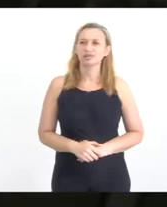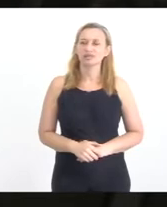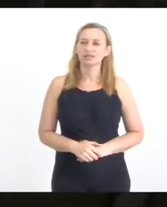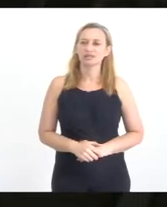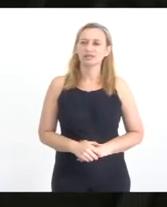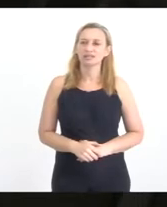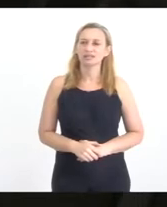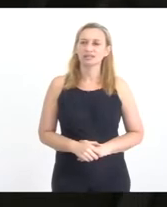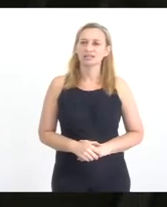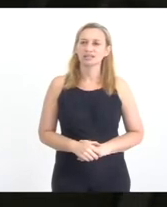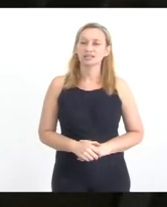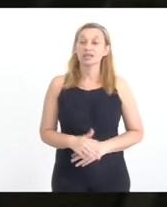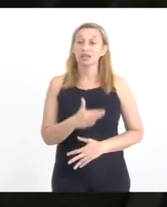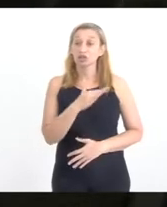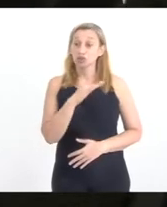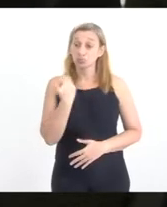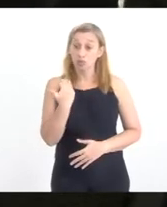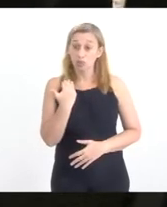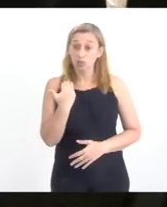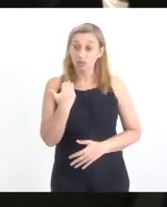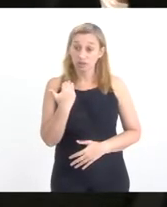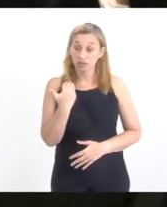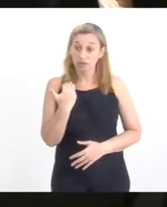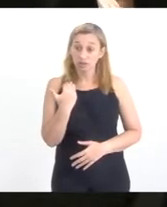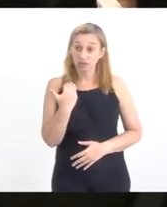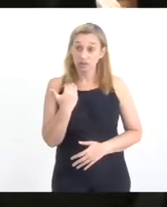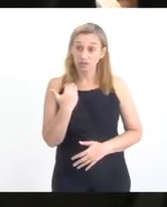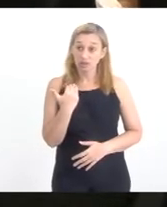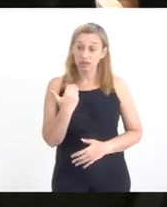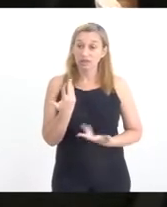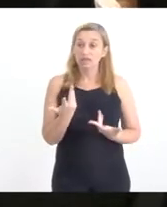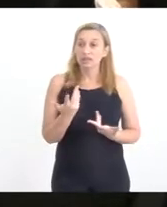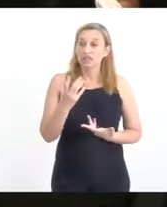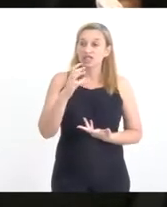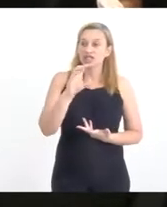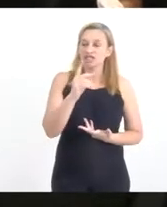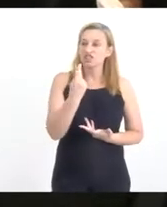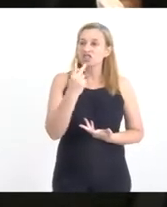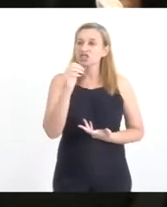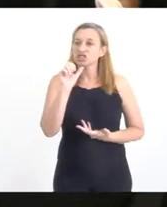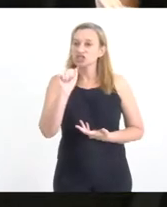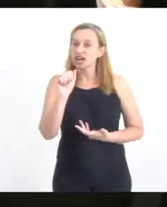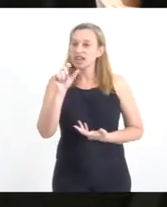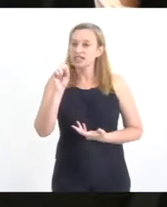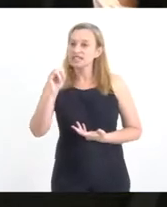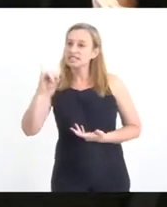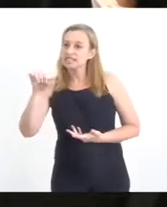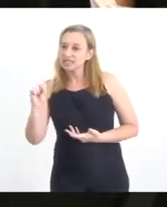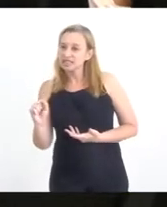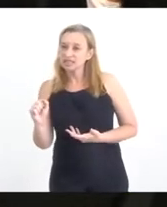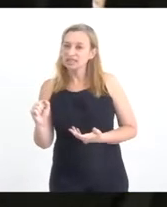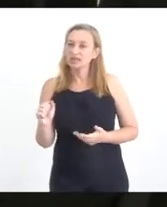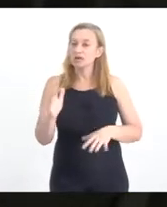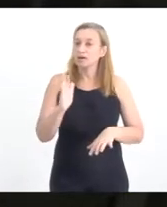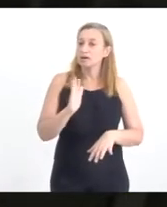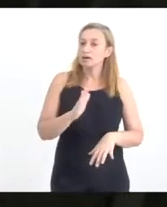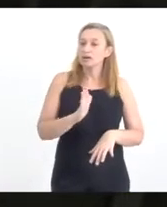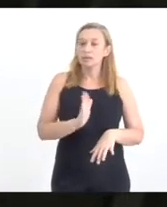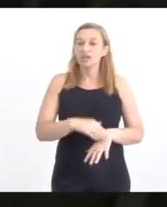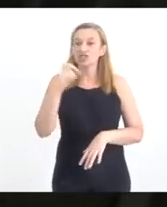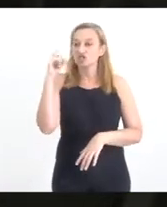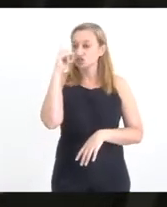as chacinas são expressões mais cruéis da miséria e da pobreza